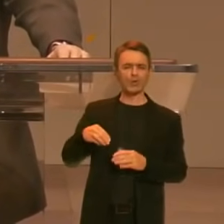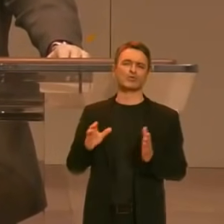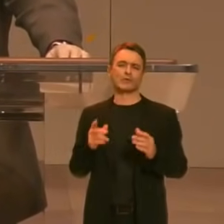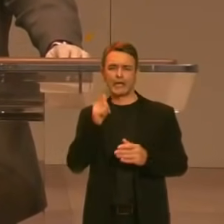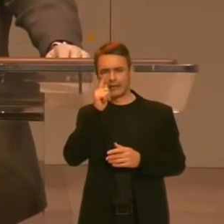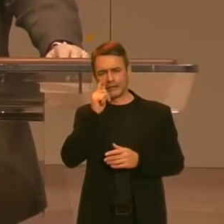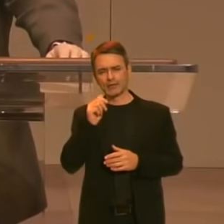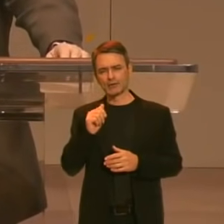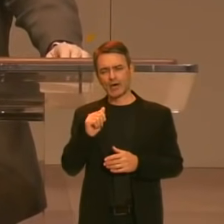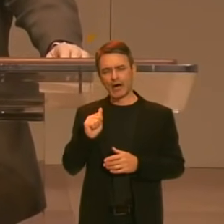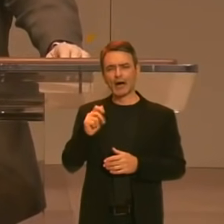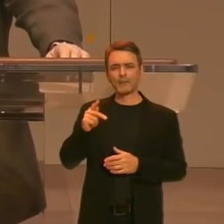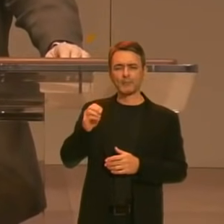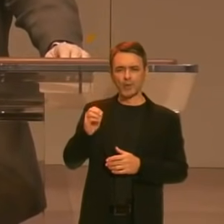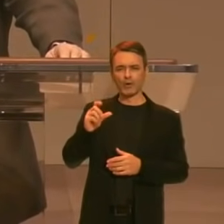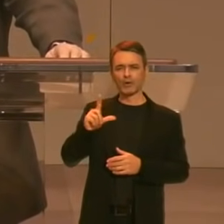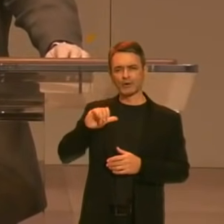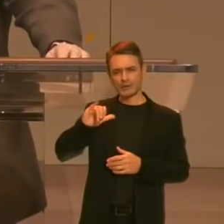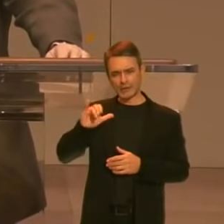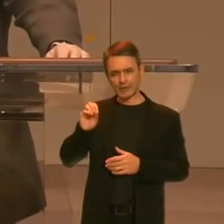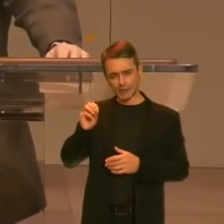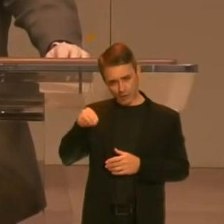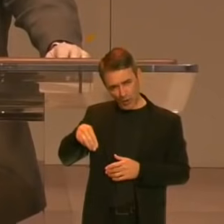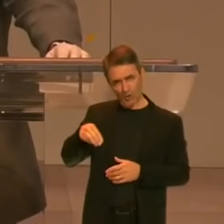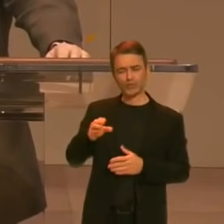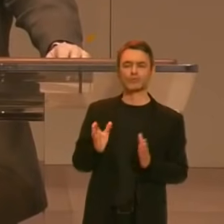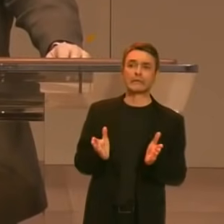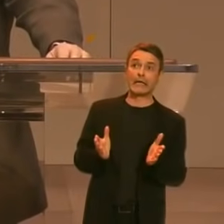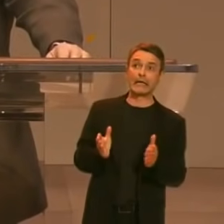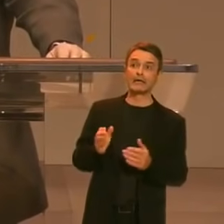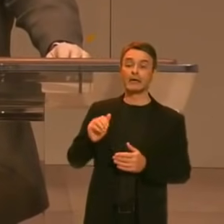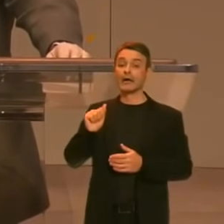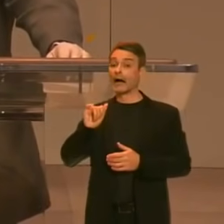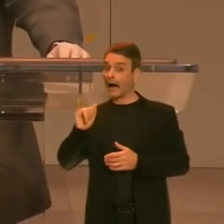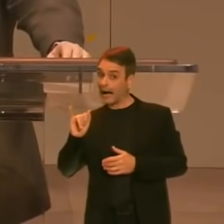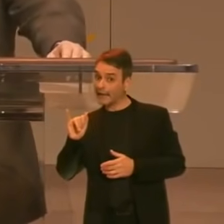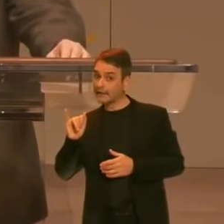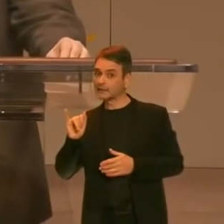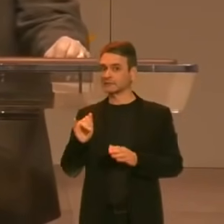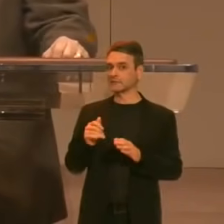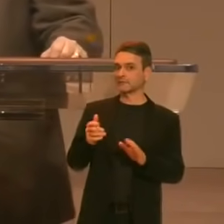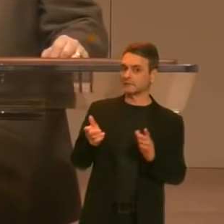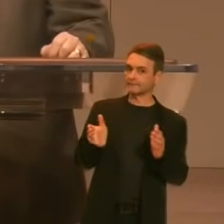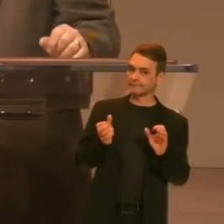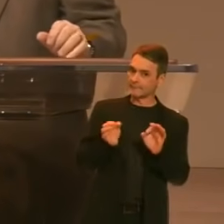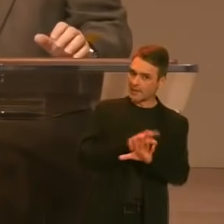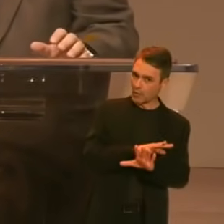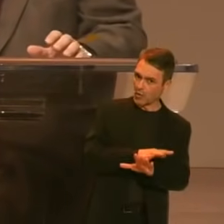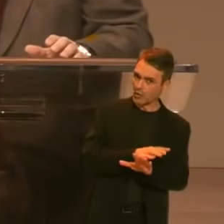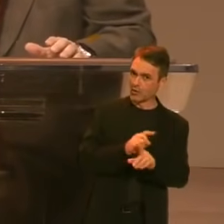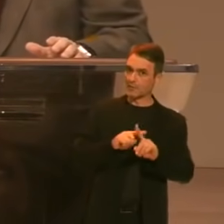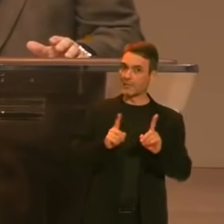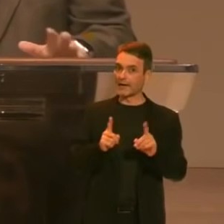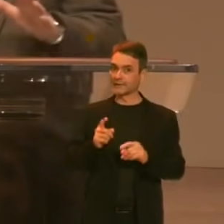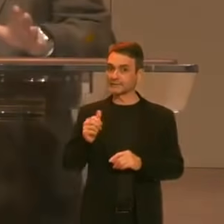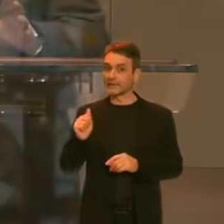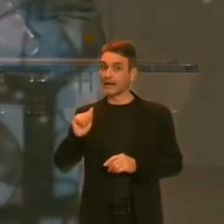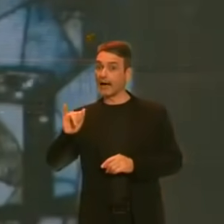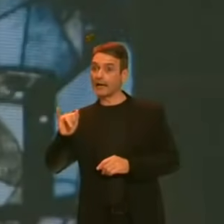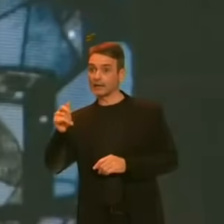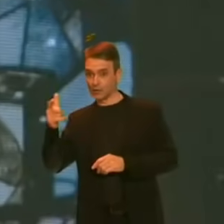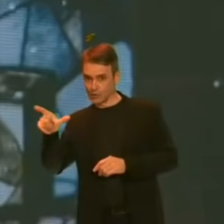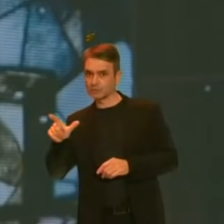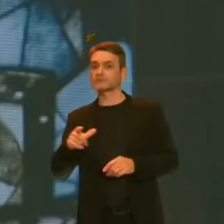o primeiro ai passou, 2 outros ais ainda virão. Pai